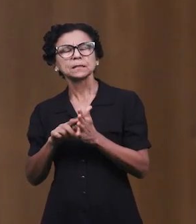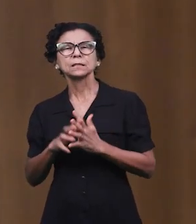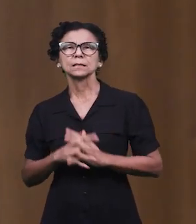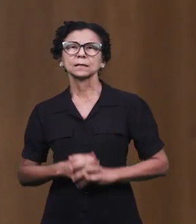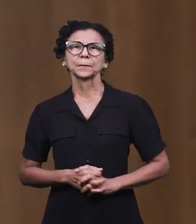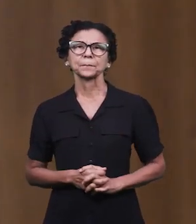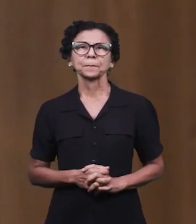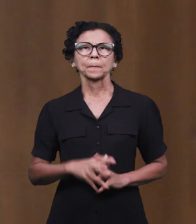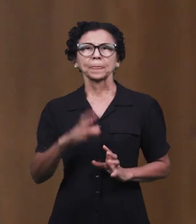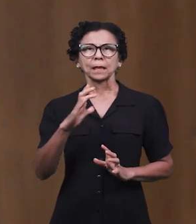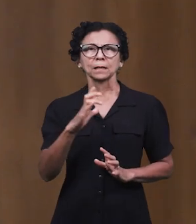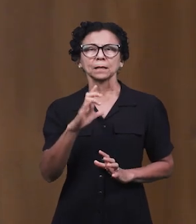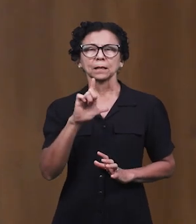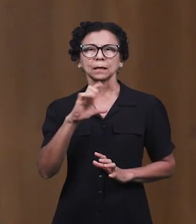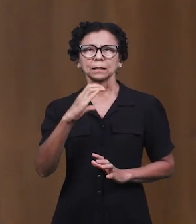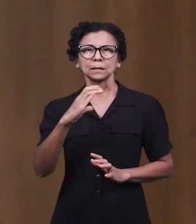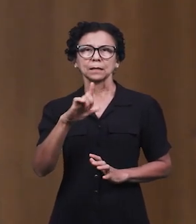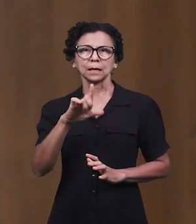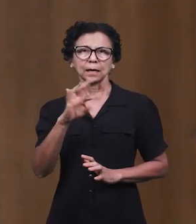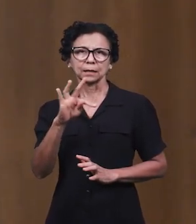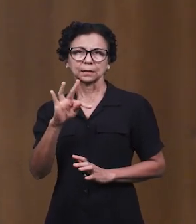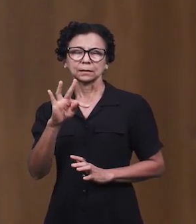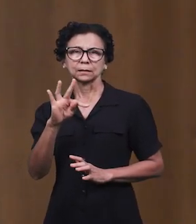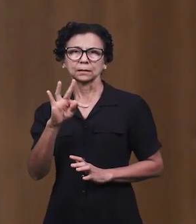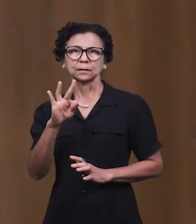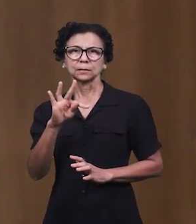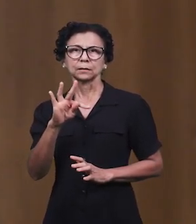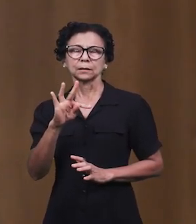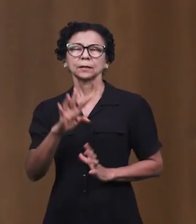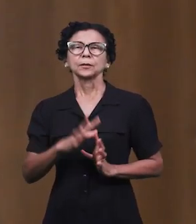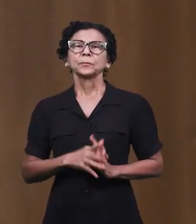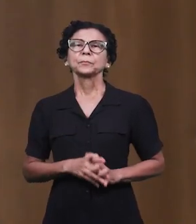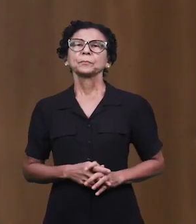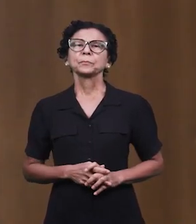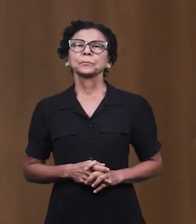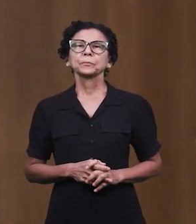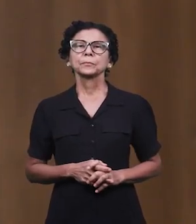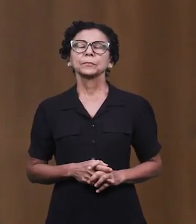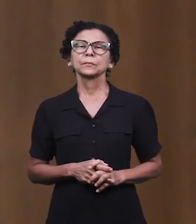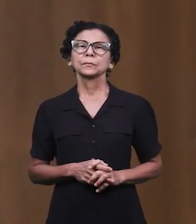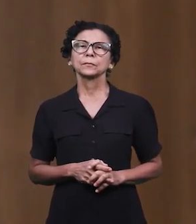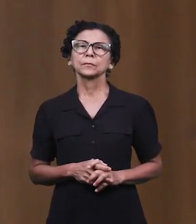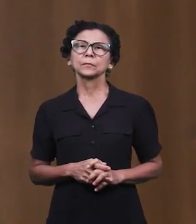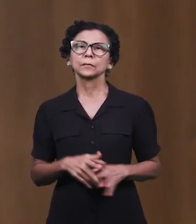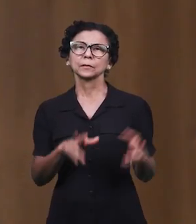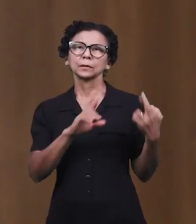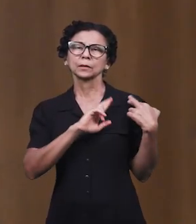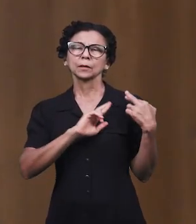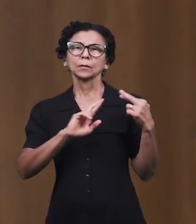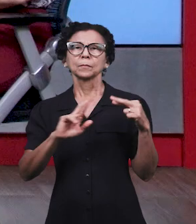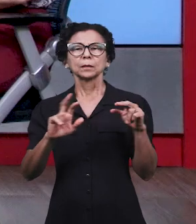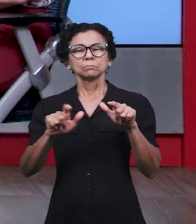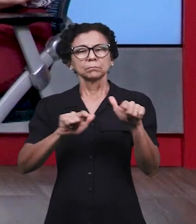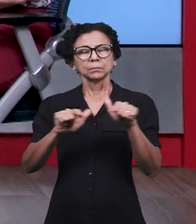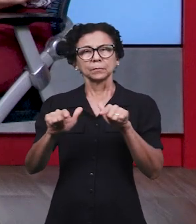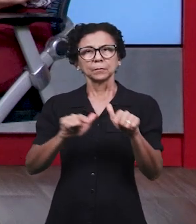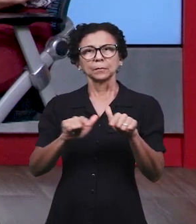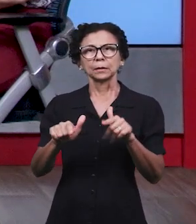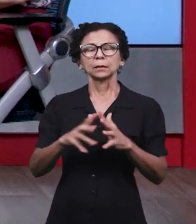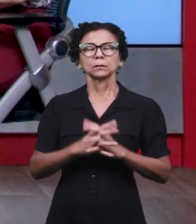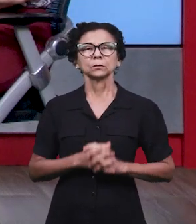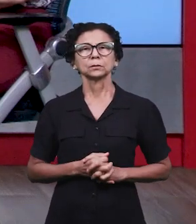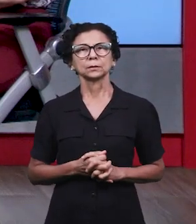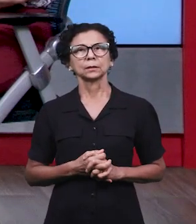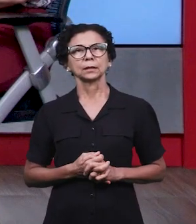a CLT, né, que é a legislação trabalhista, ela traz também a questão do aprendiz. Existe, né, o jovem